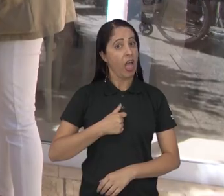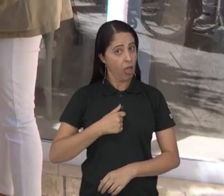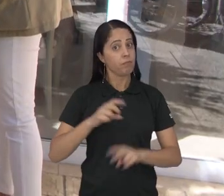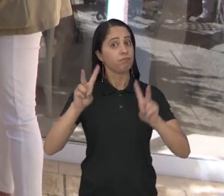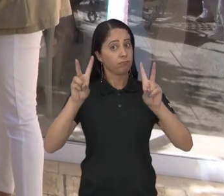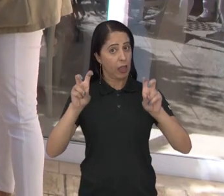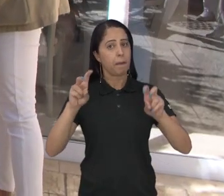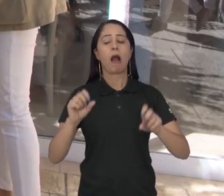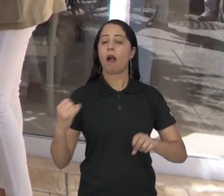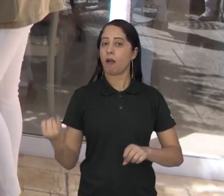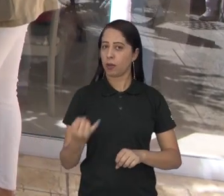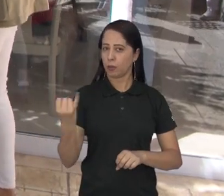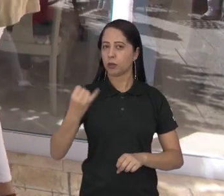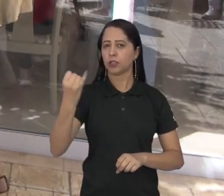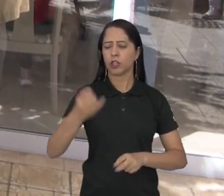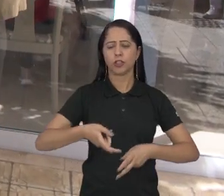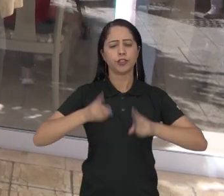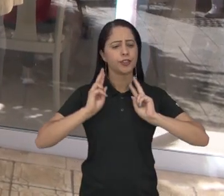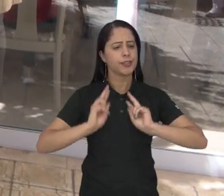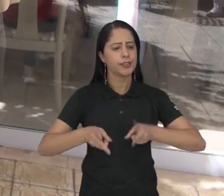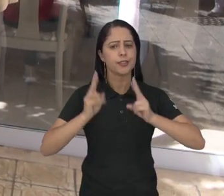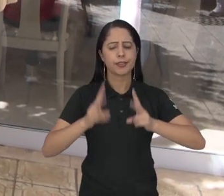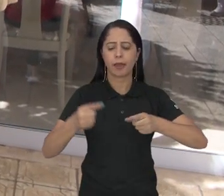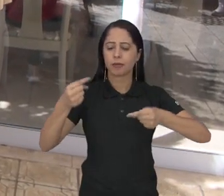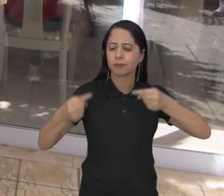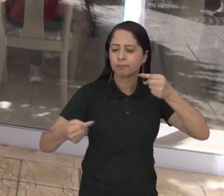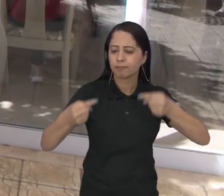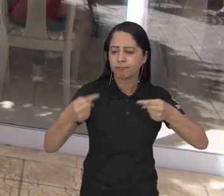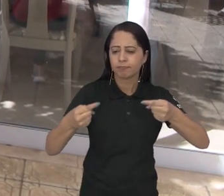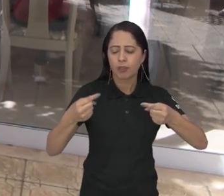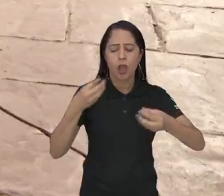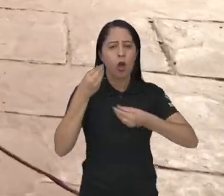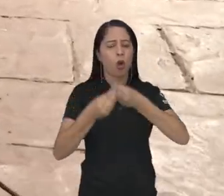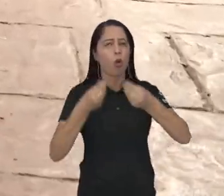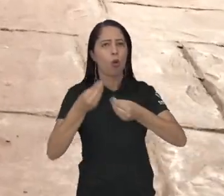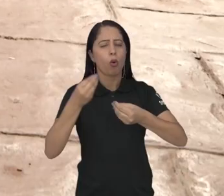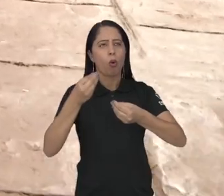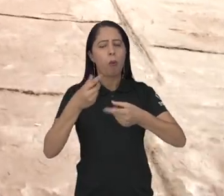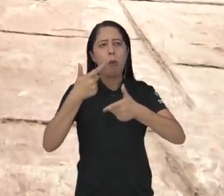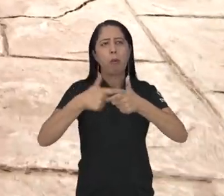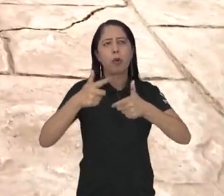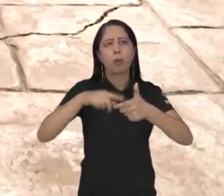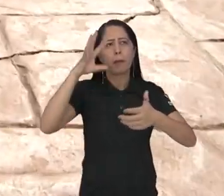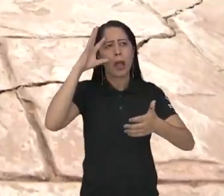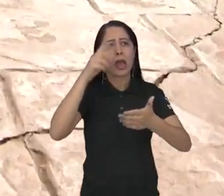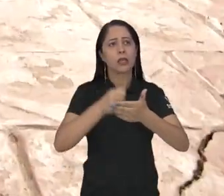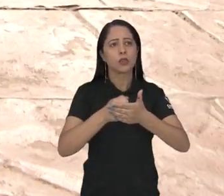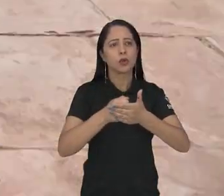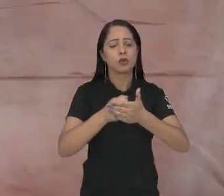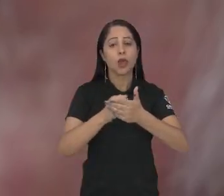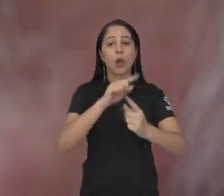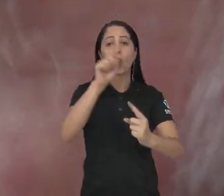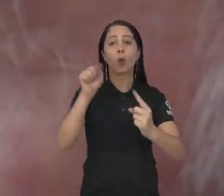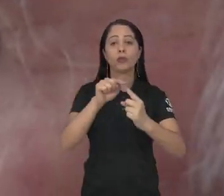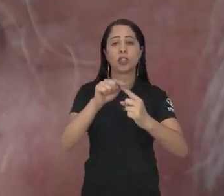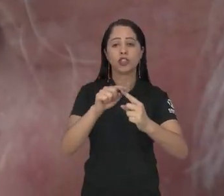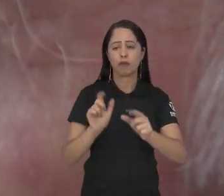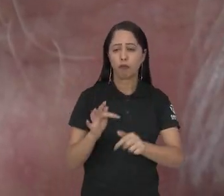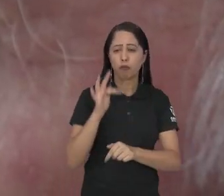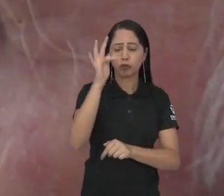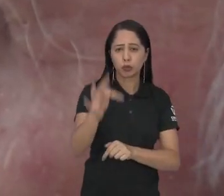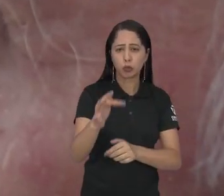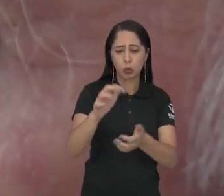temas atuais e fundamentais que geram inúmeros debates na busca de soluções para garantir um envelhecimento